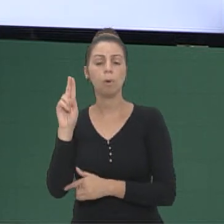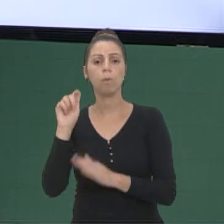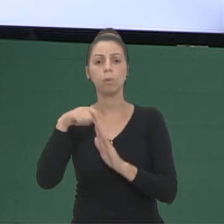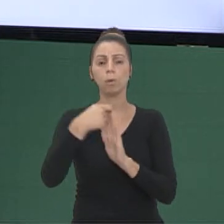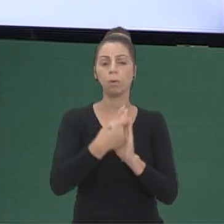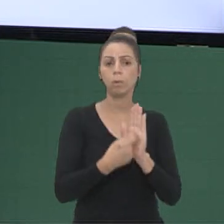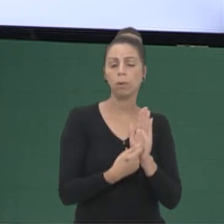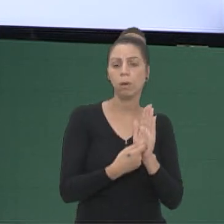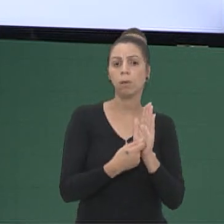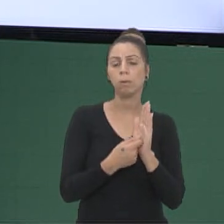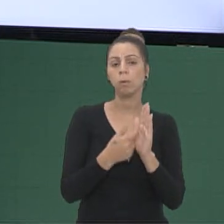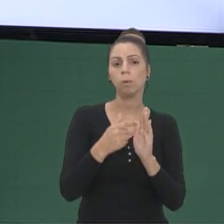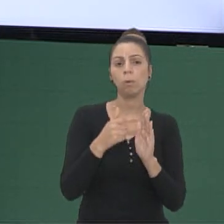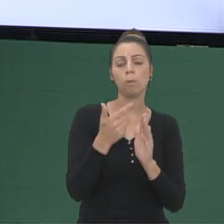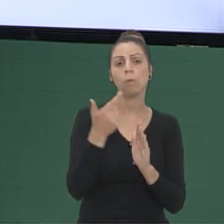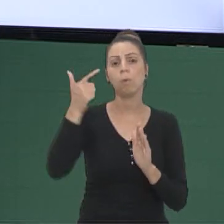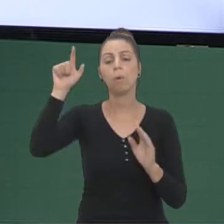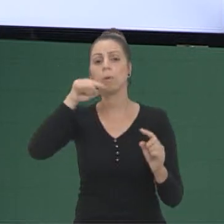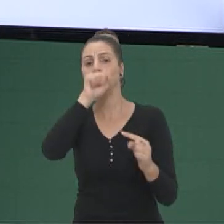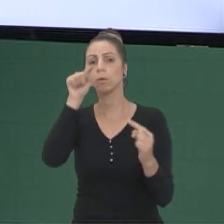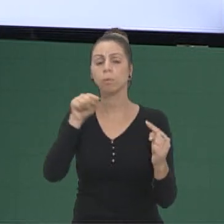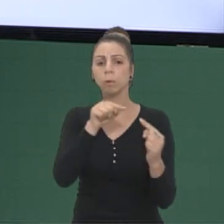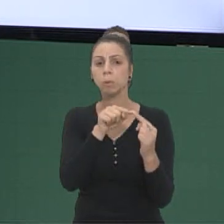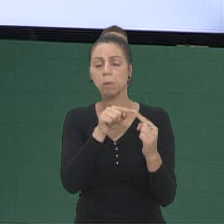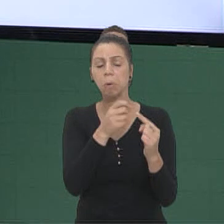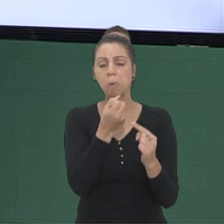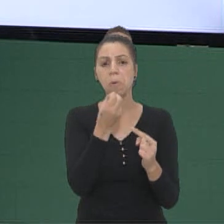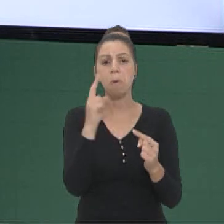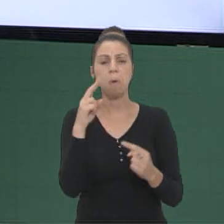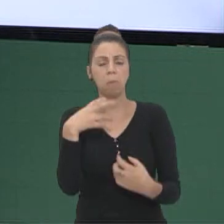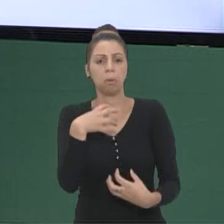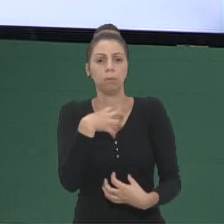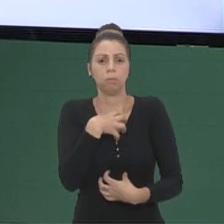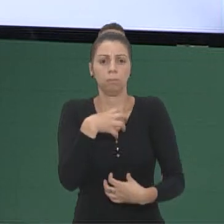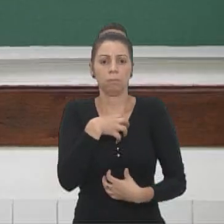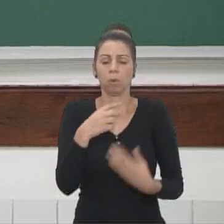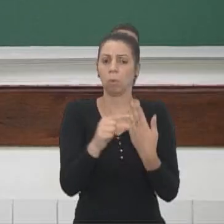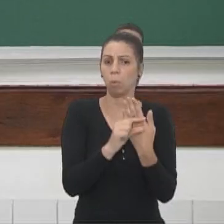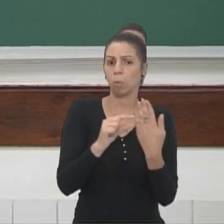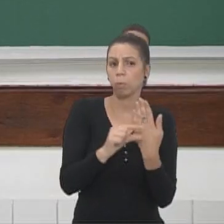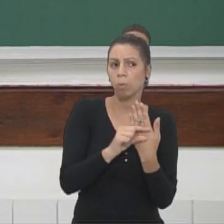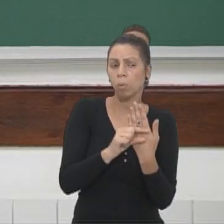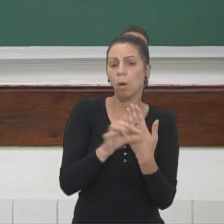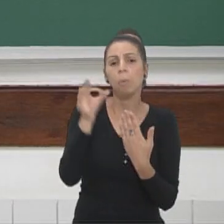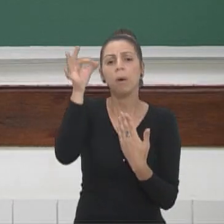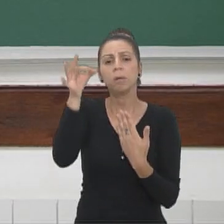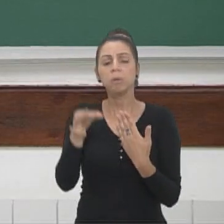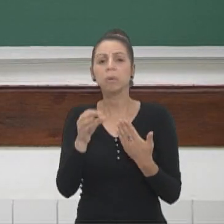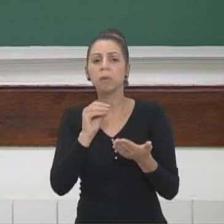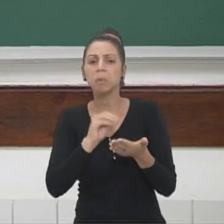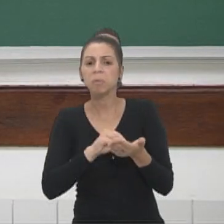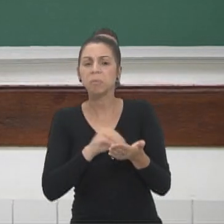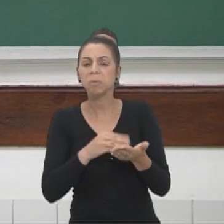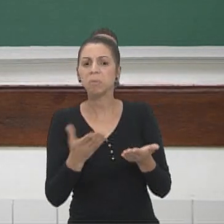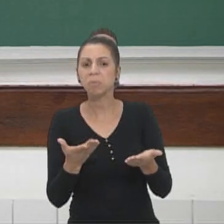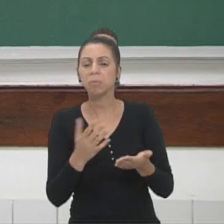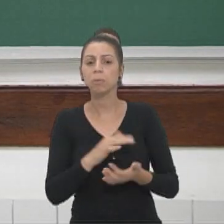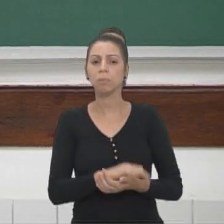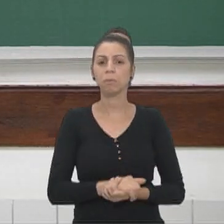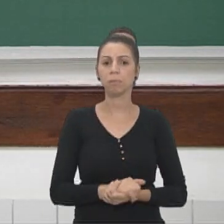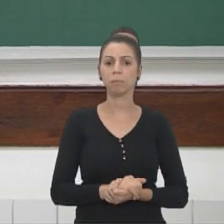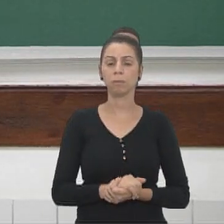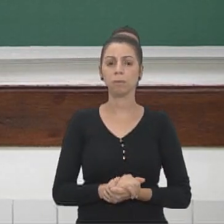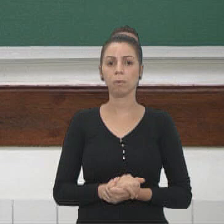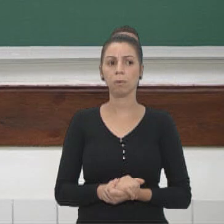outra finalidade, ou pode ser a própria angústia do autor, por que não, é uma certeza da ausência? E está